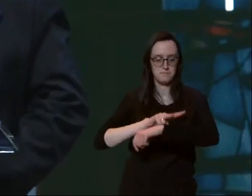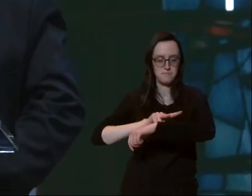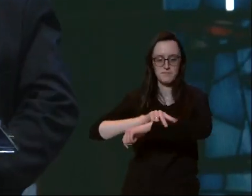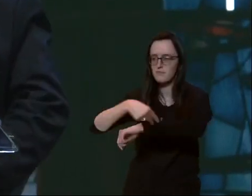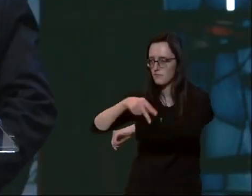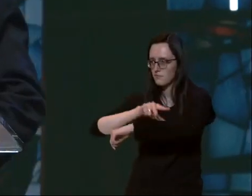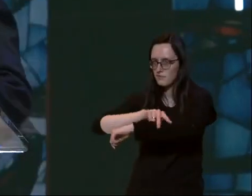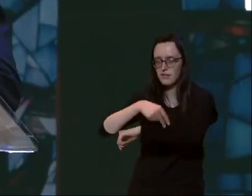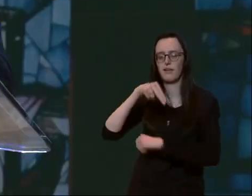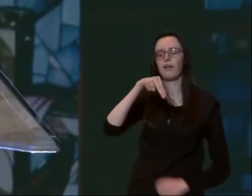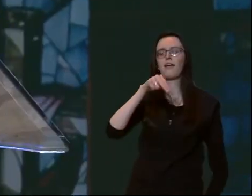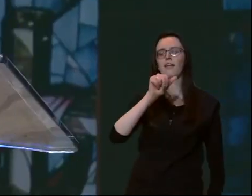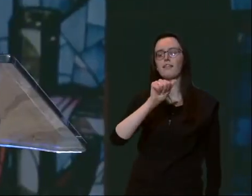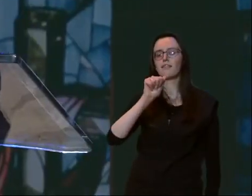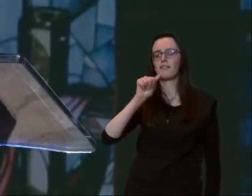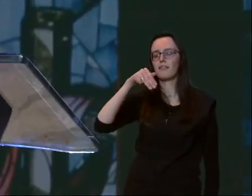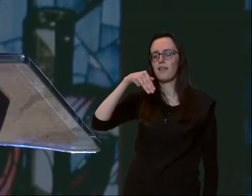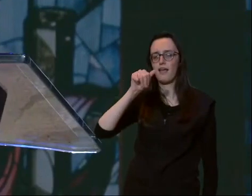Naamã era esse homem.